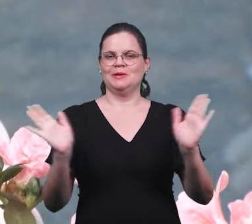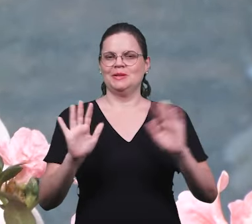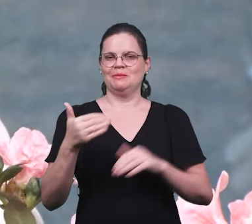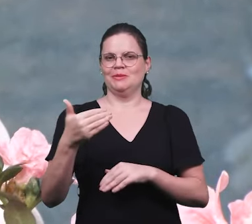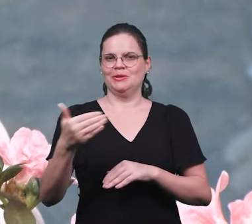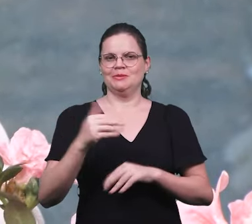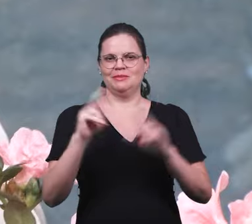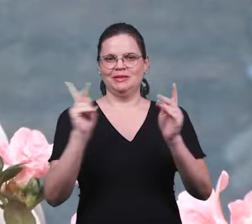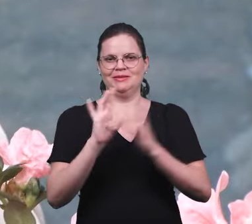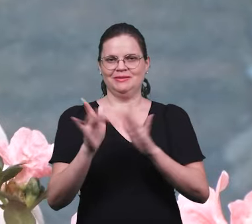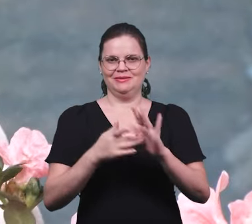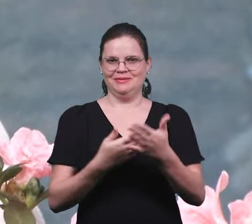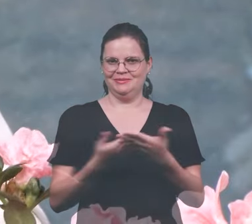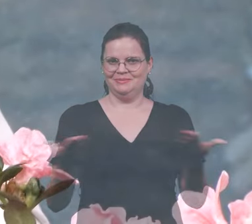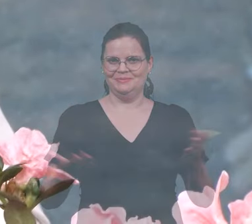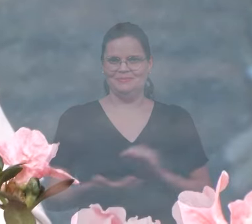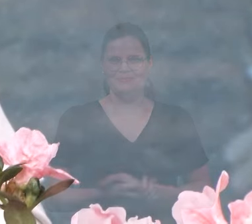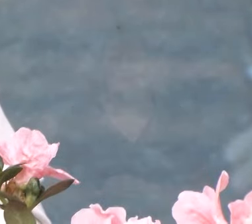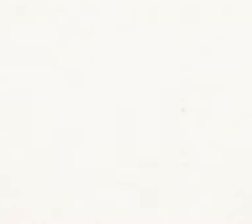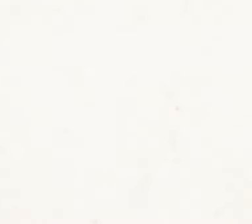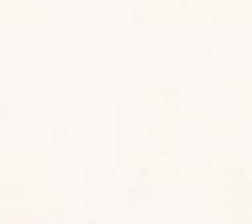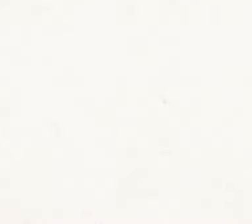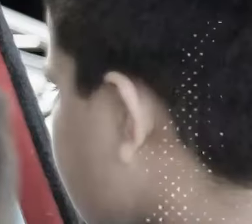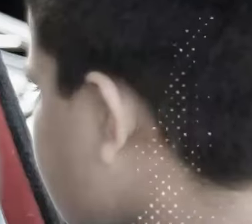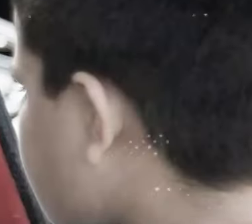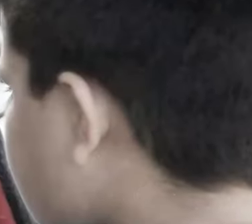a próxima edição. A paz do Senhor!